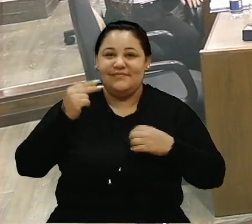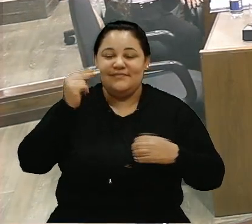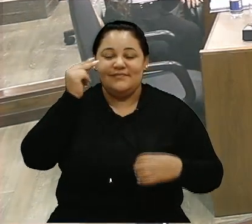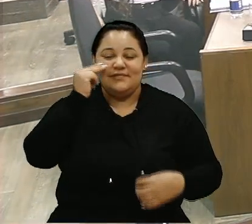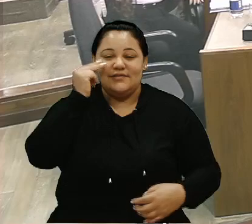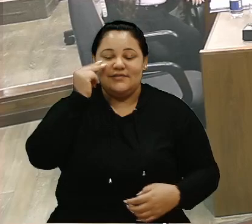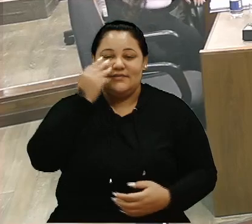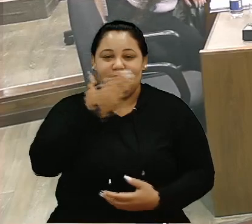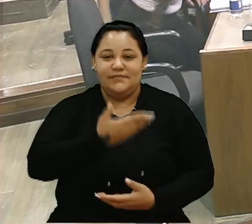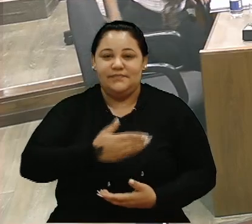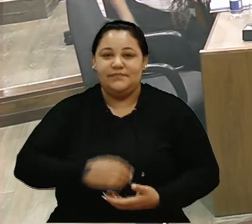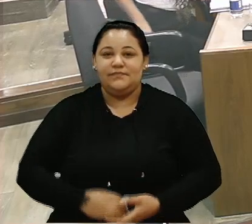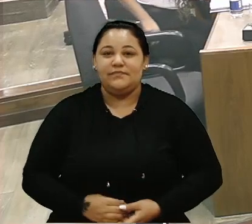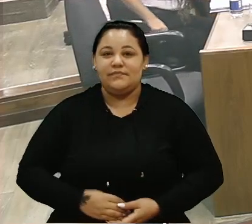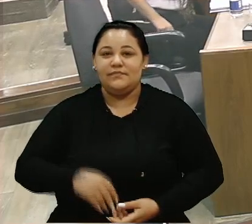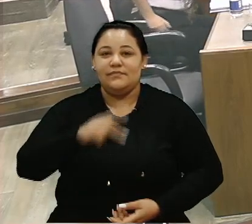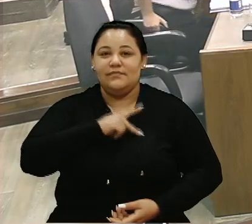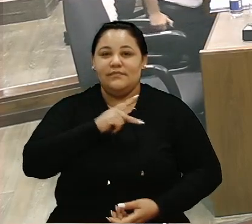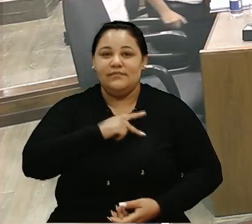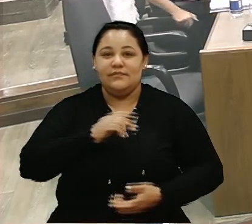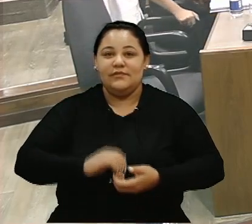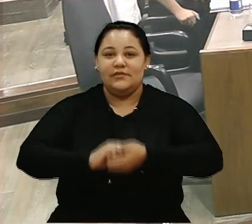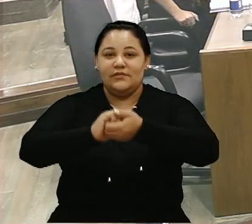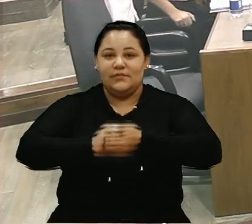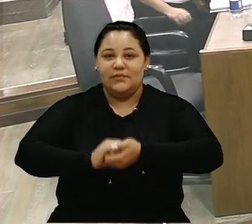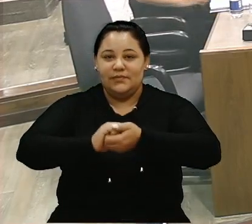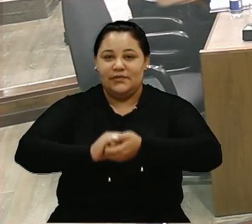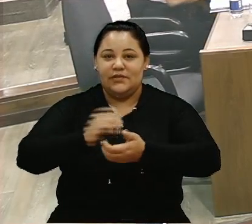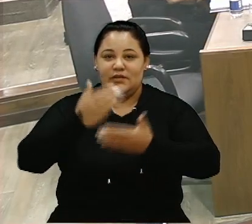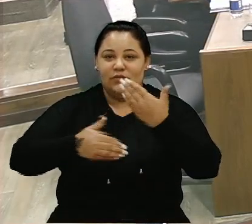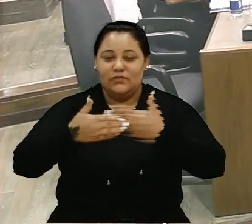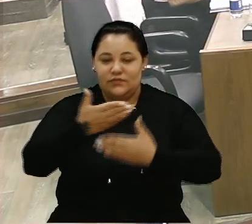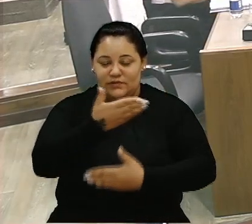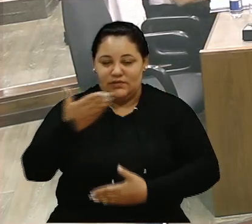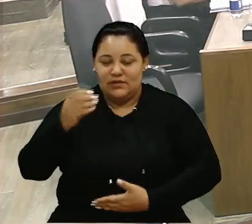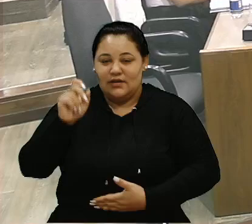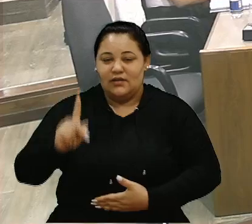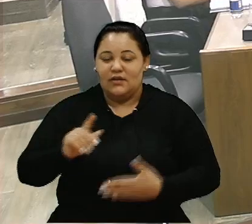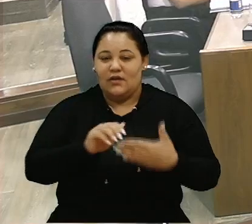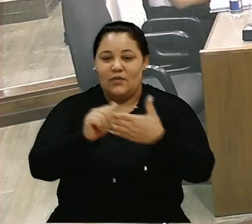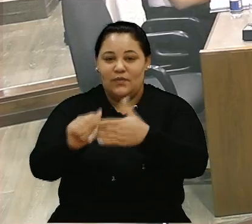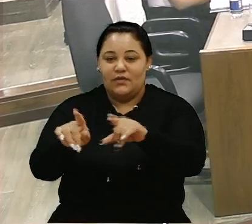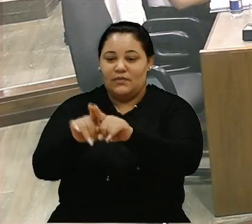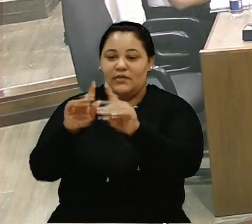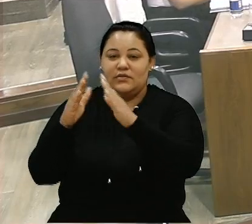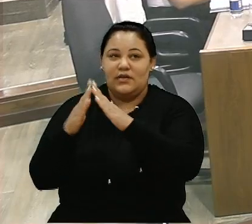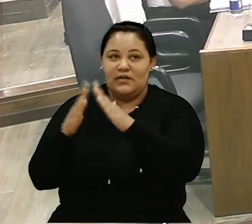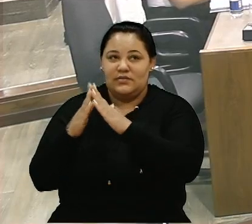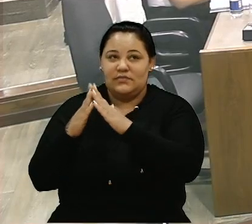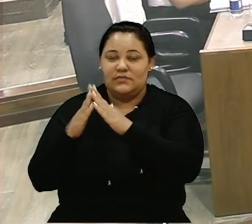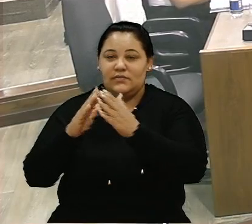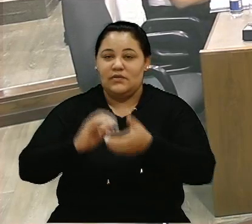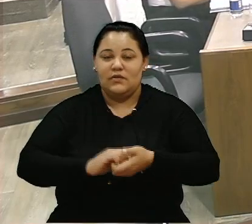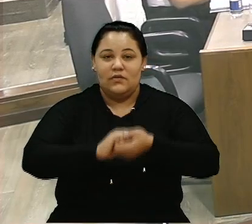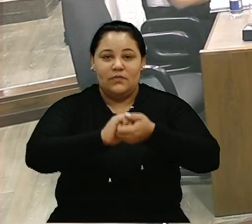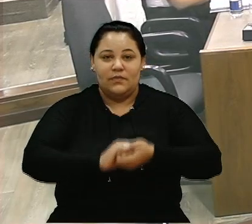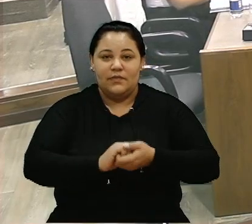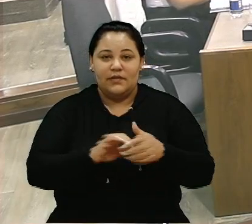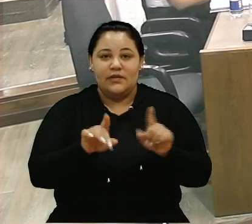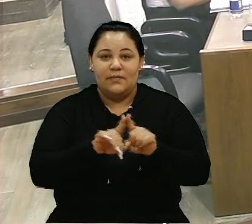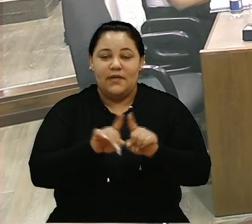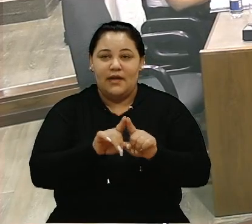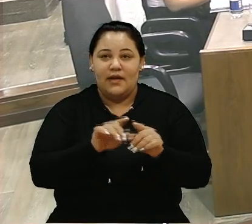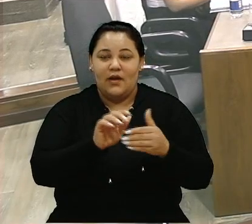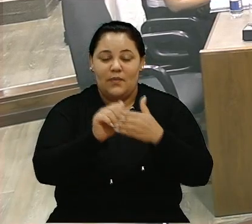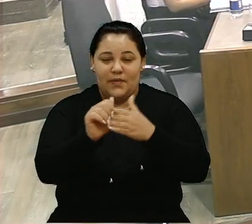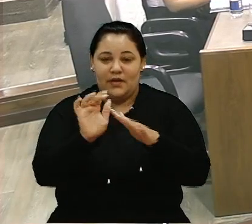Cláudio Libardi. Presidente, meus cumprimentos ao senhor, meus cumprimentos a quem nos acompanha de casa, meus cumprimentos também àqueles que nos acompanham